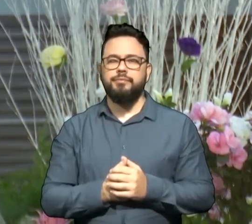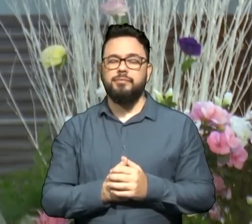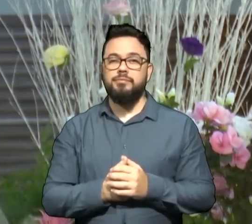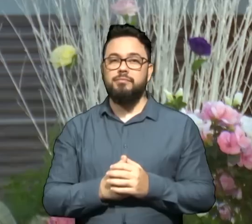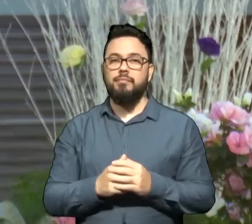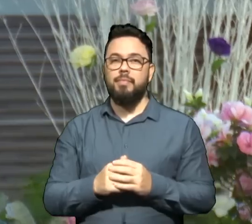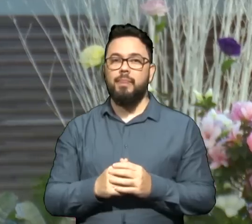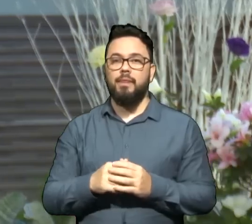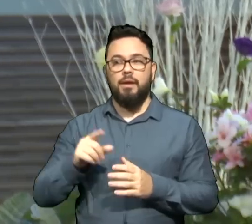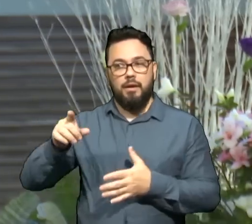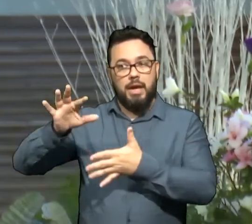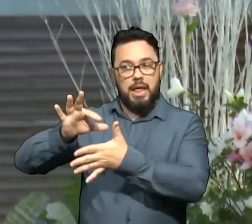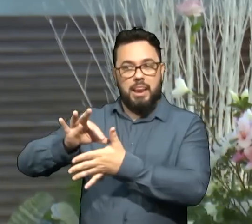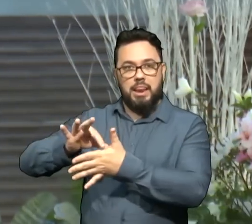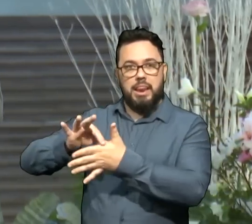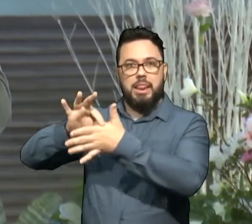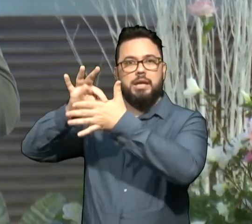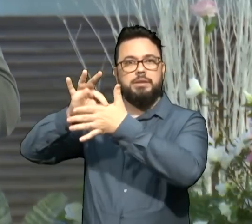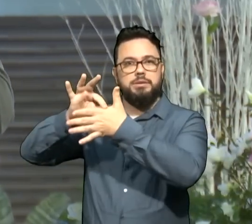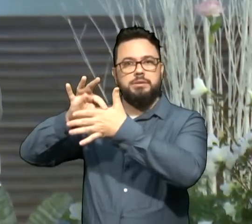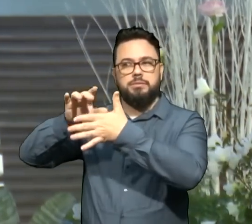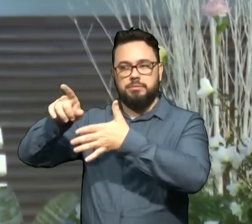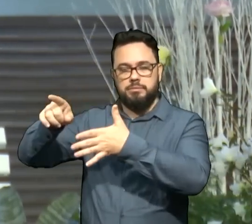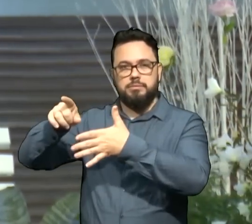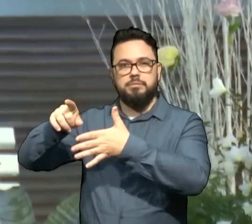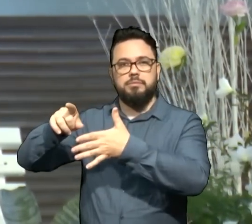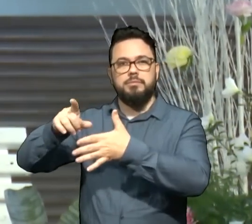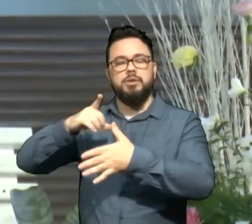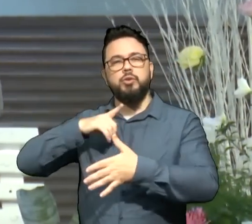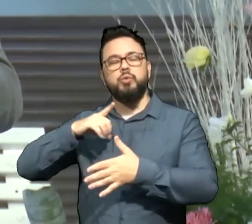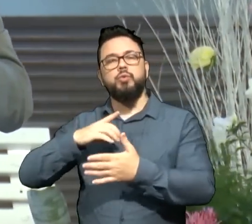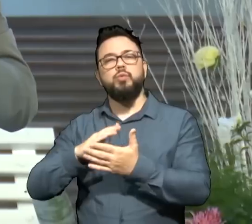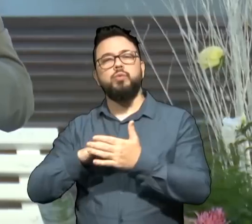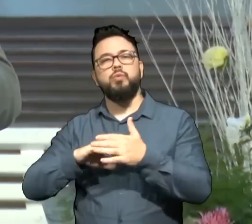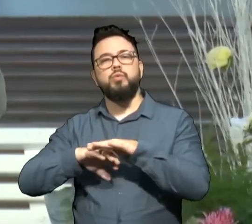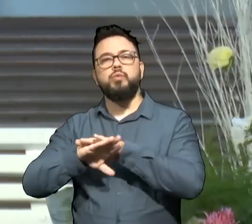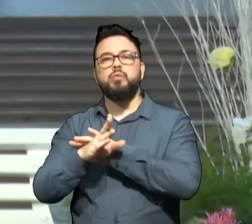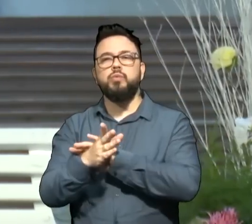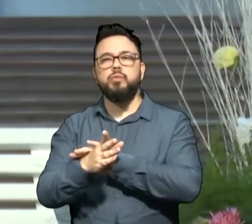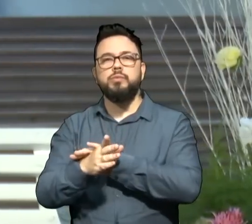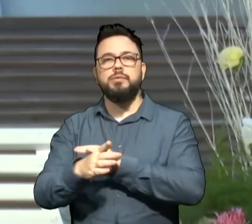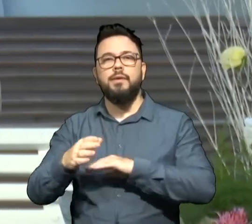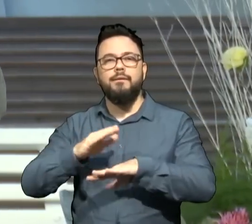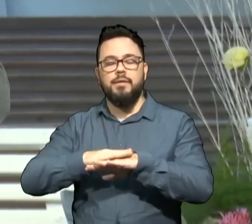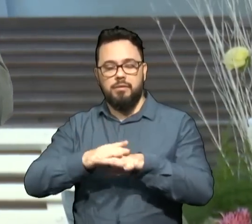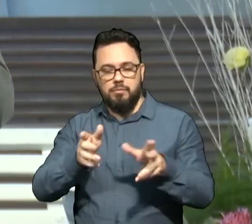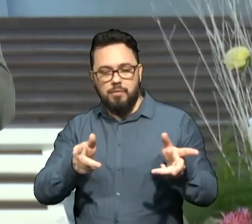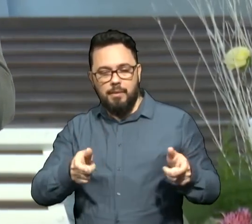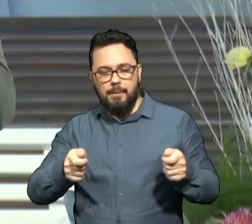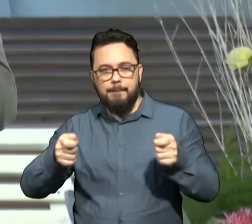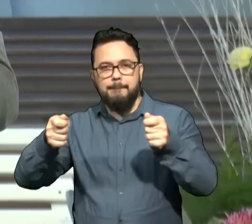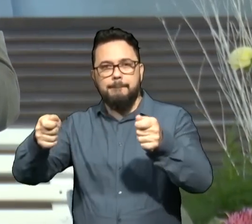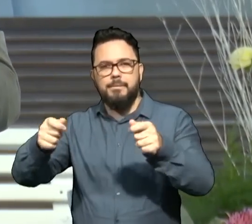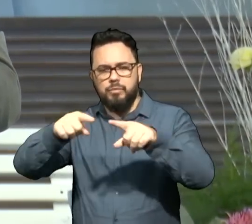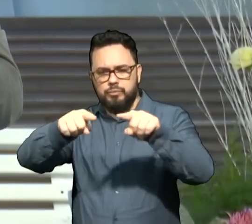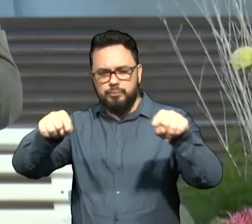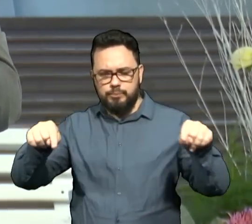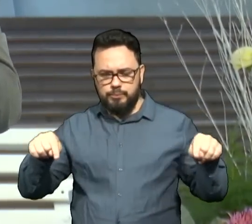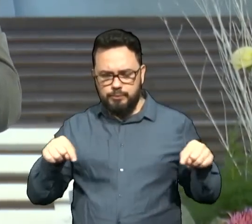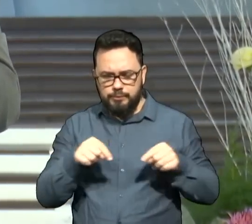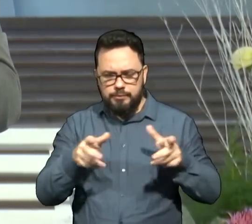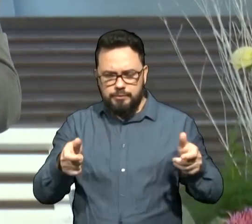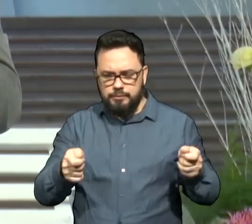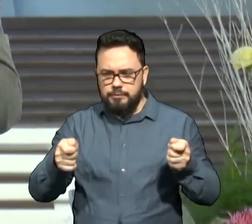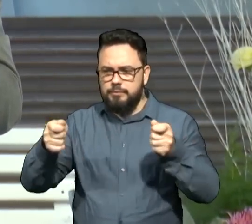como Imperador eles tinham até um costume interessante eles traziam para ele uma bandeja uma bandeja e quando eles